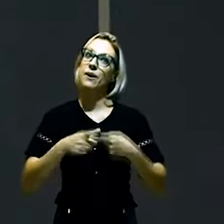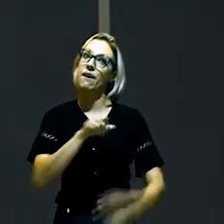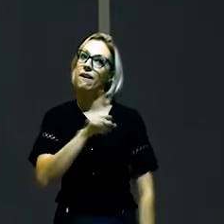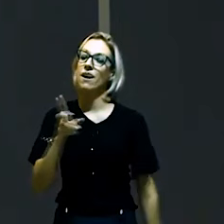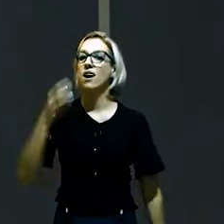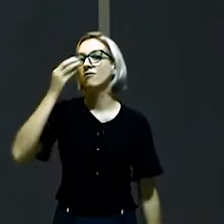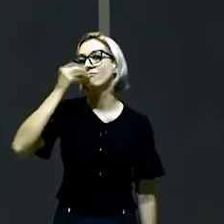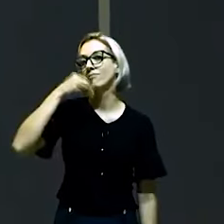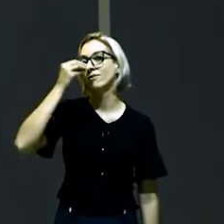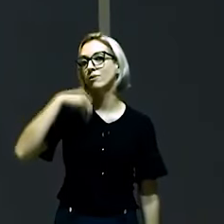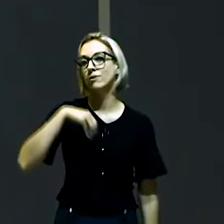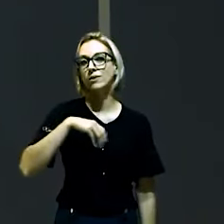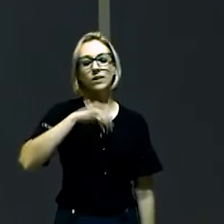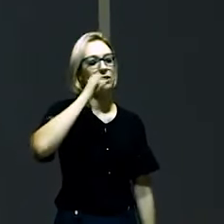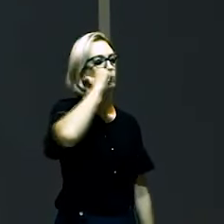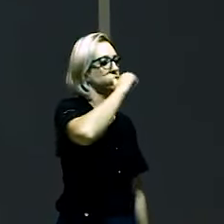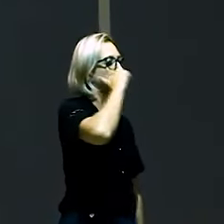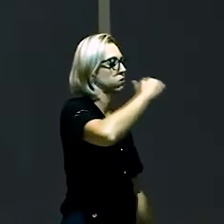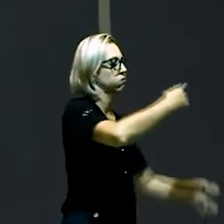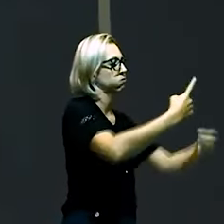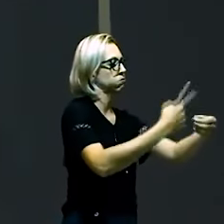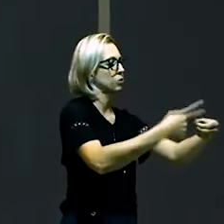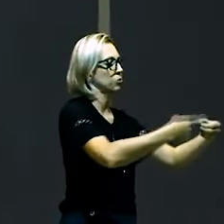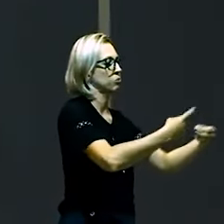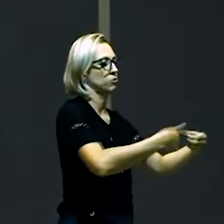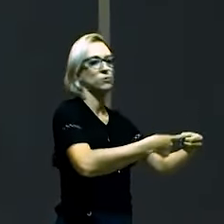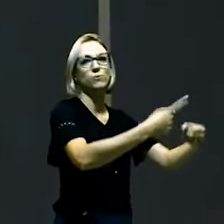Vai se rendendo a mulheres, mulheres a homens.